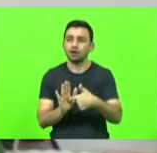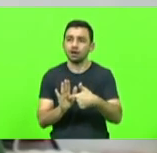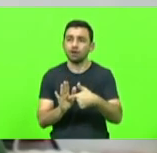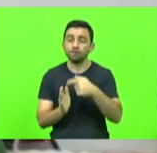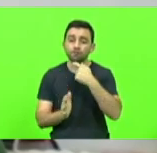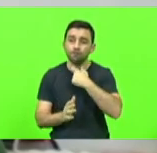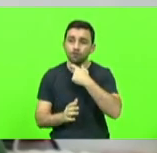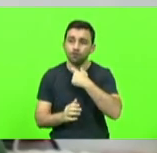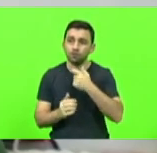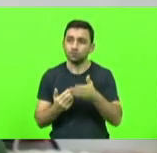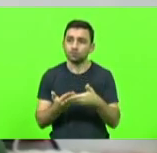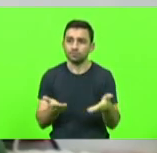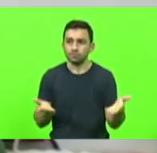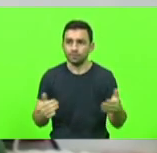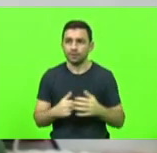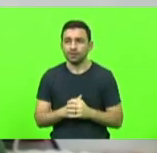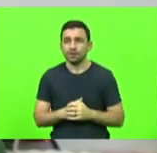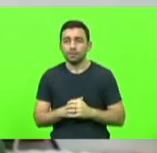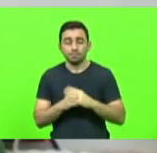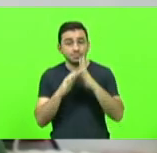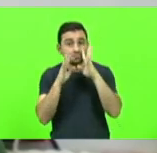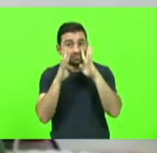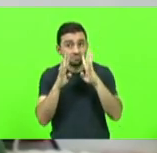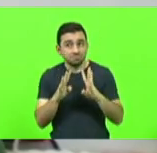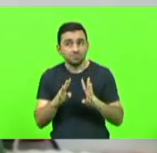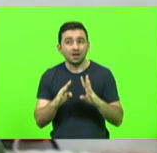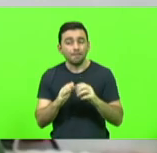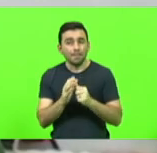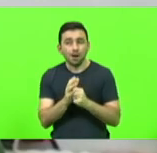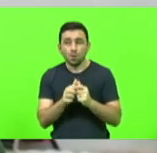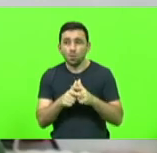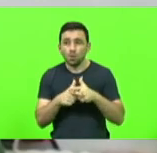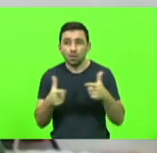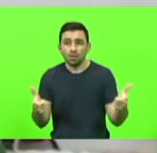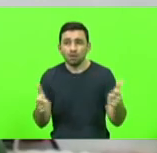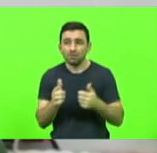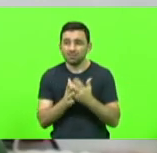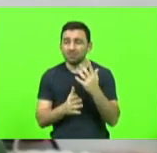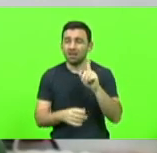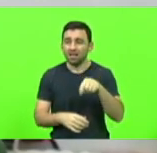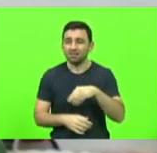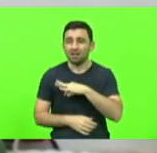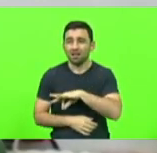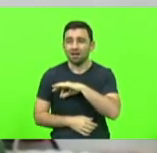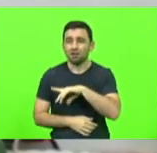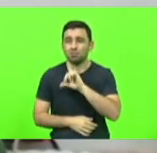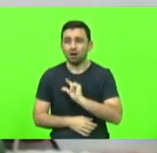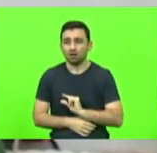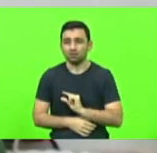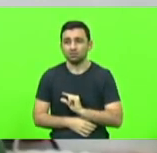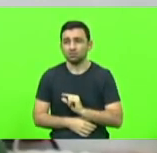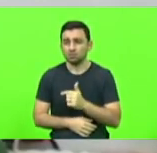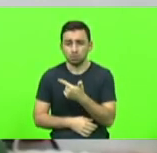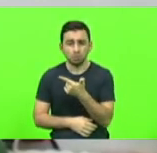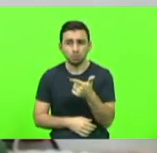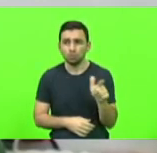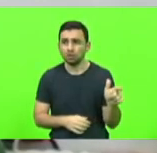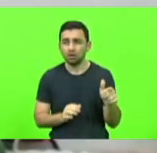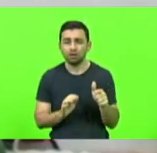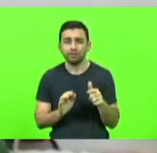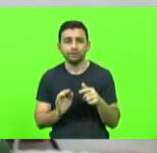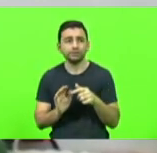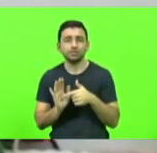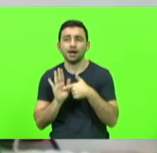espaços. Observo que na maioria das vezes os salários são baixos e não tenho quem indicar,